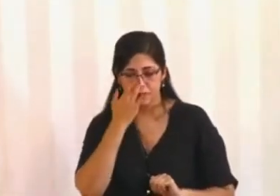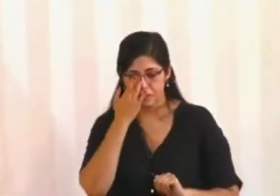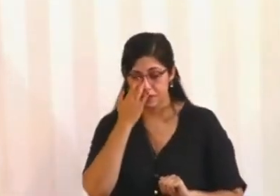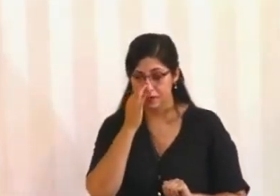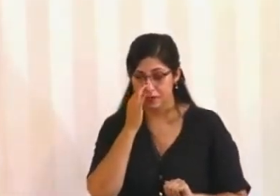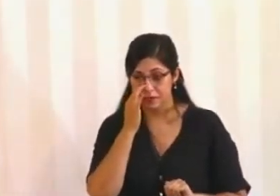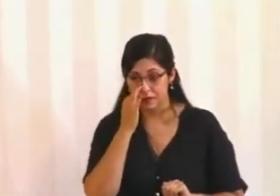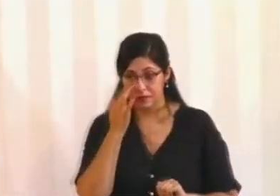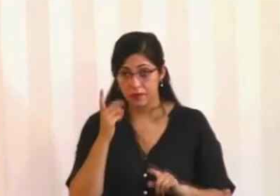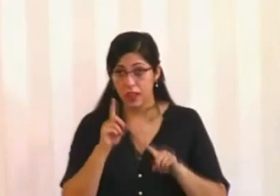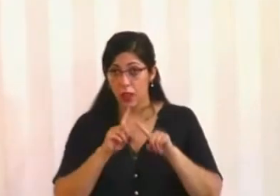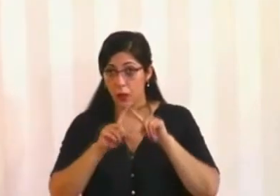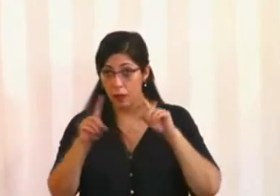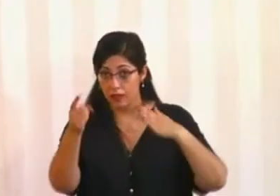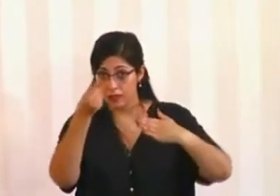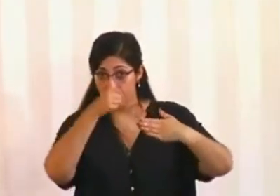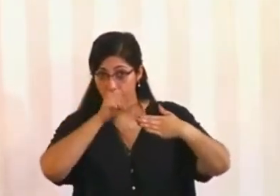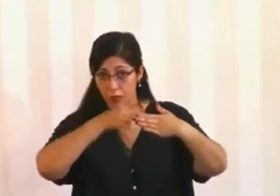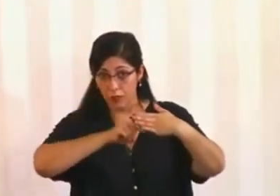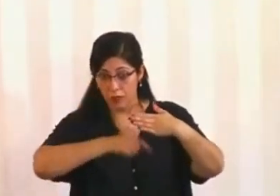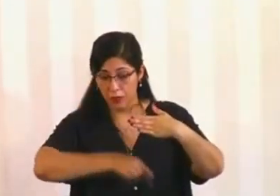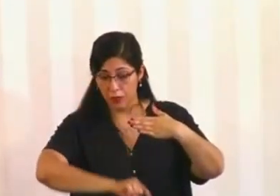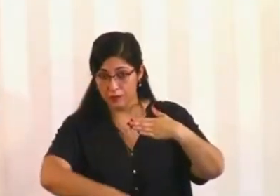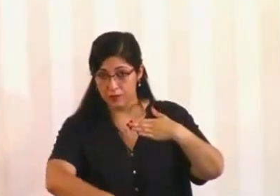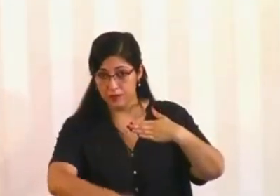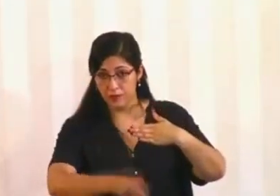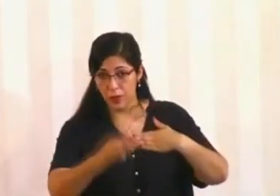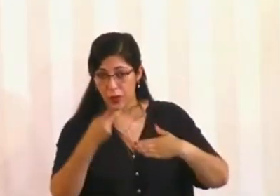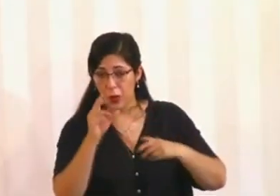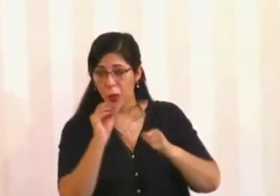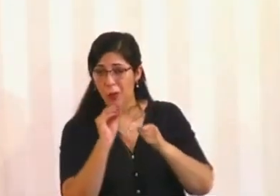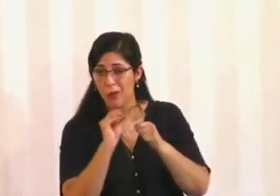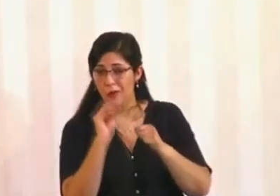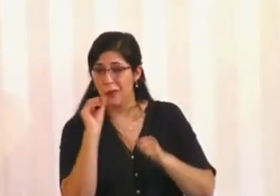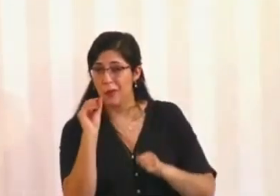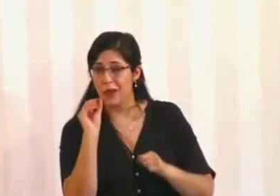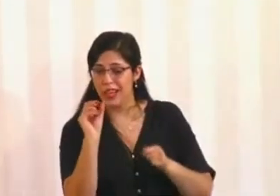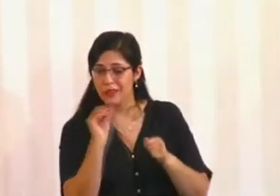profunda: o que é que você está fazendo aqui?